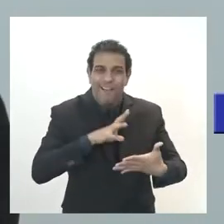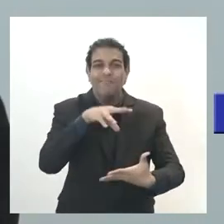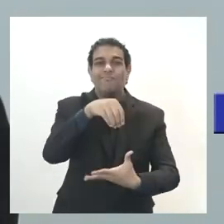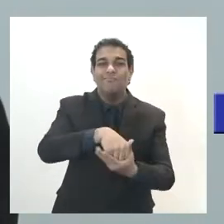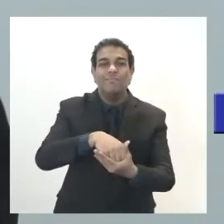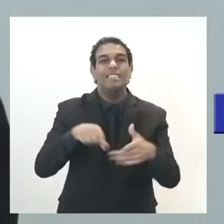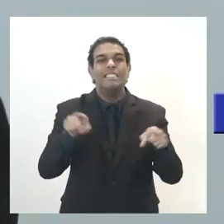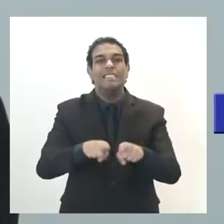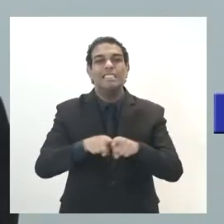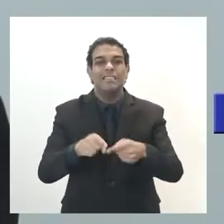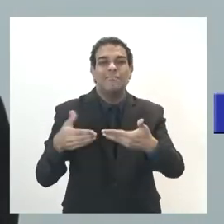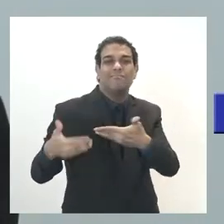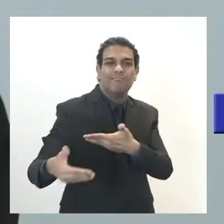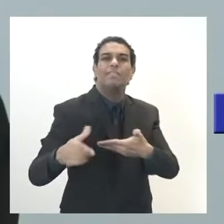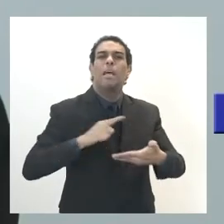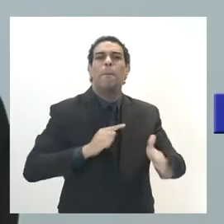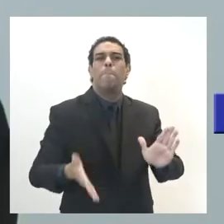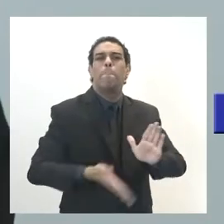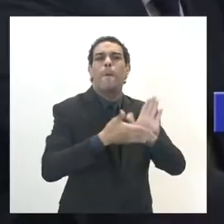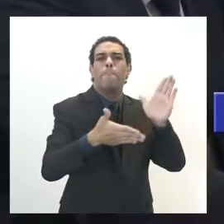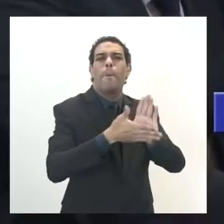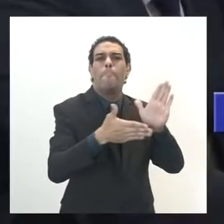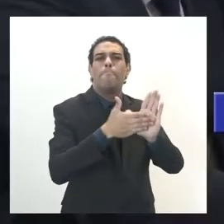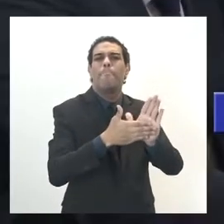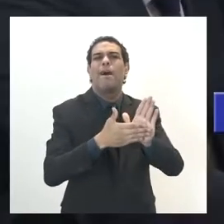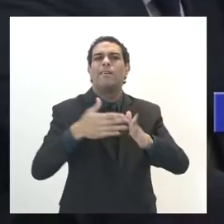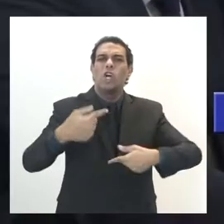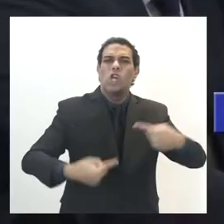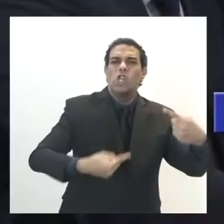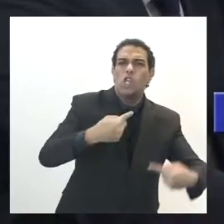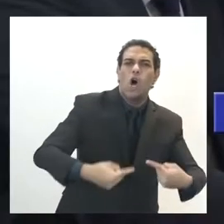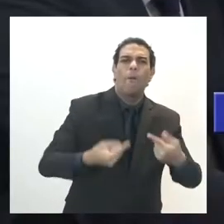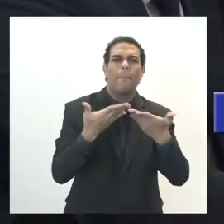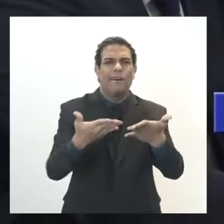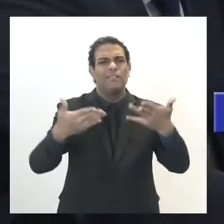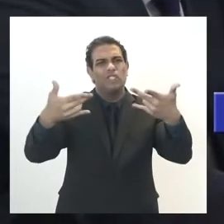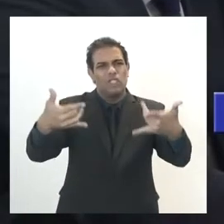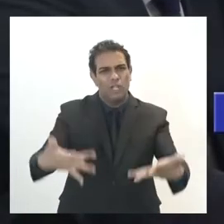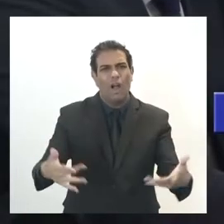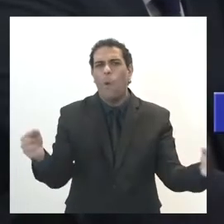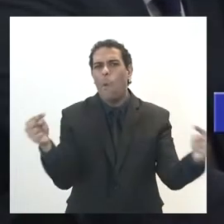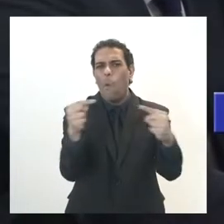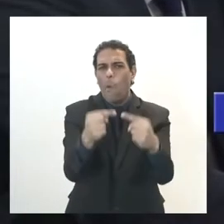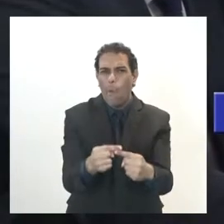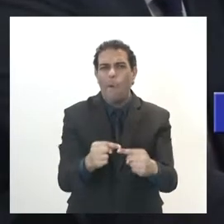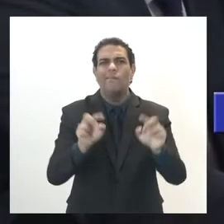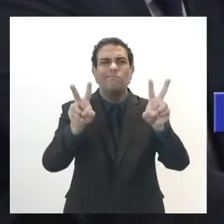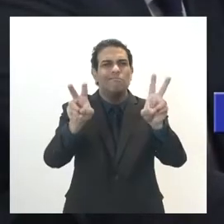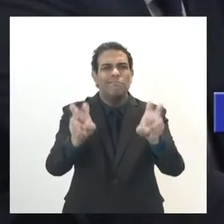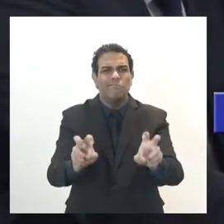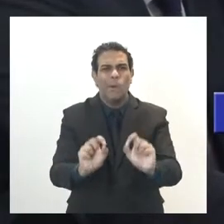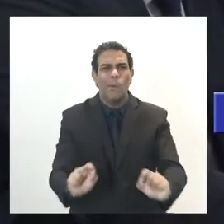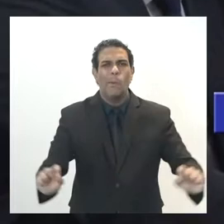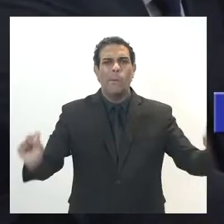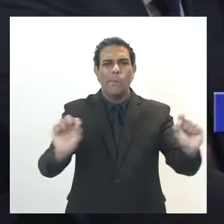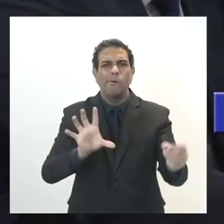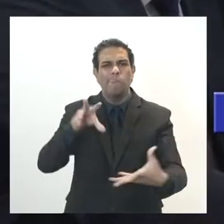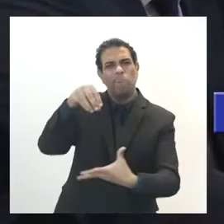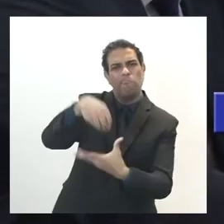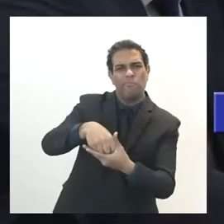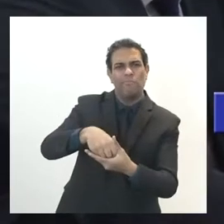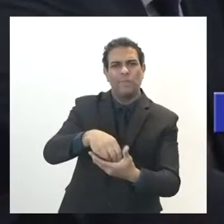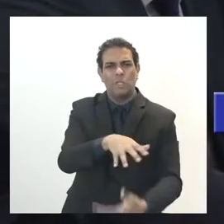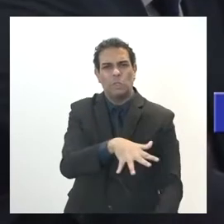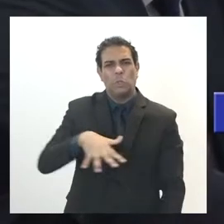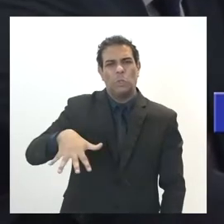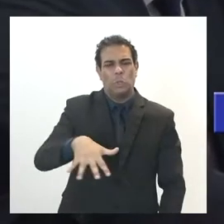que vem à frente vem promovendo debates Como disse Paulo Ramos sobre estas temáticas que estamos aqui a enfrentar